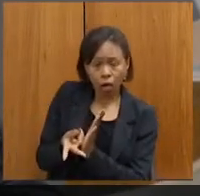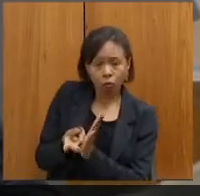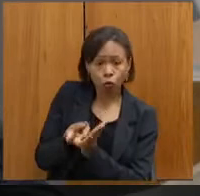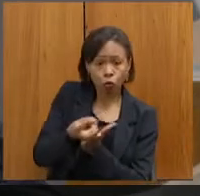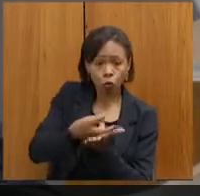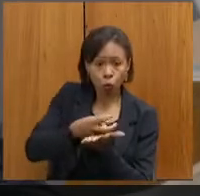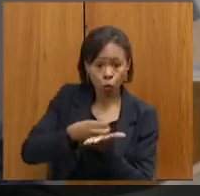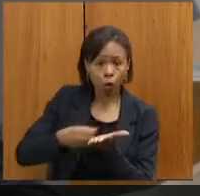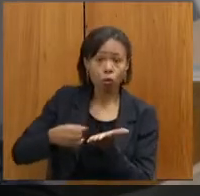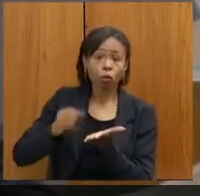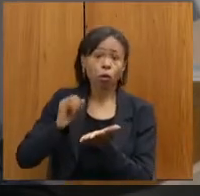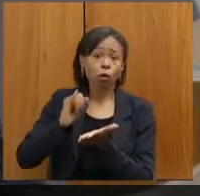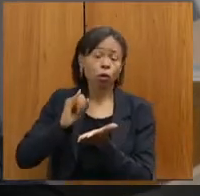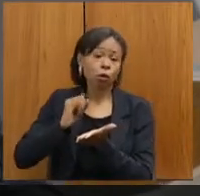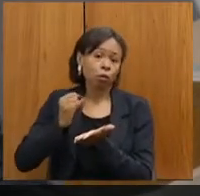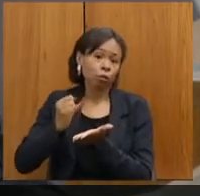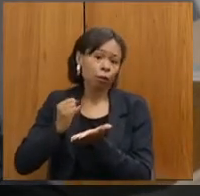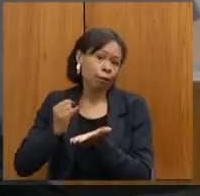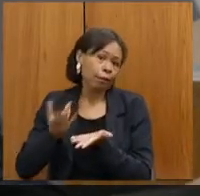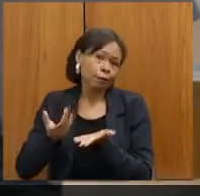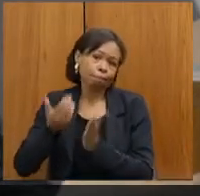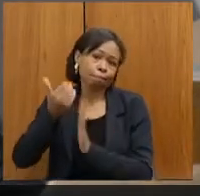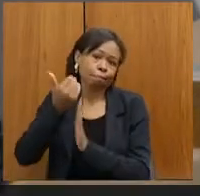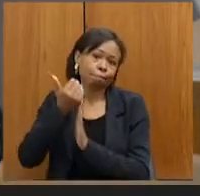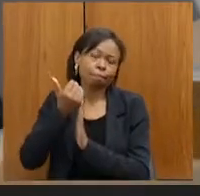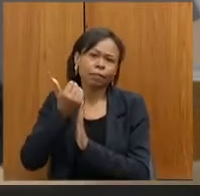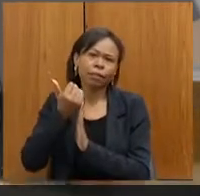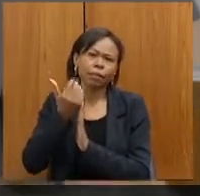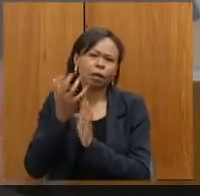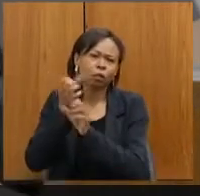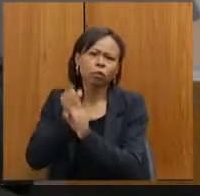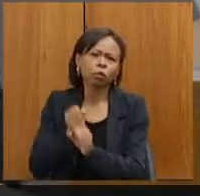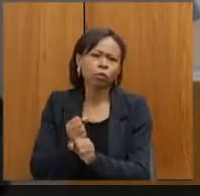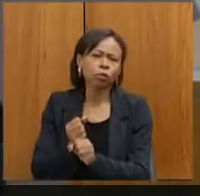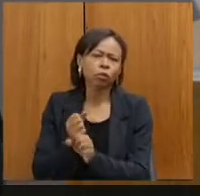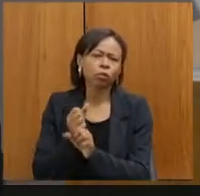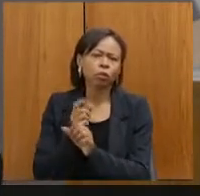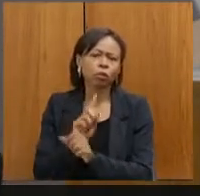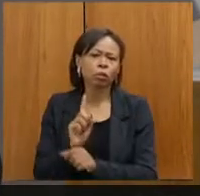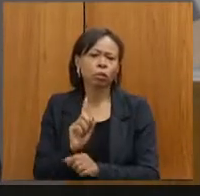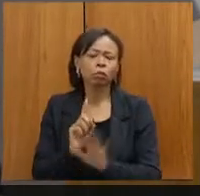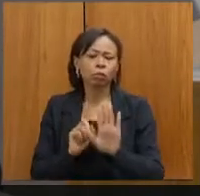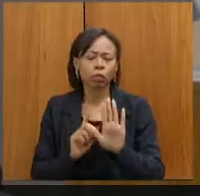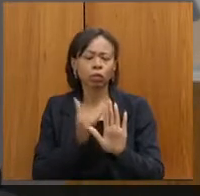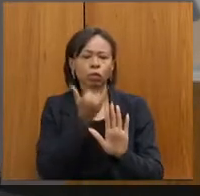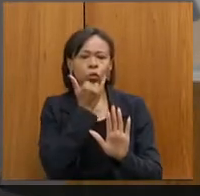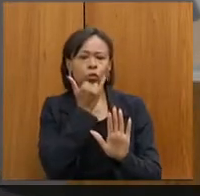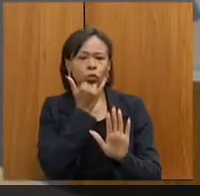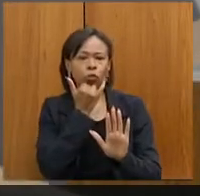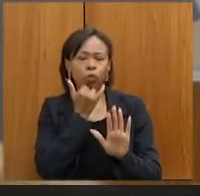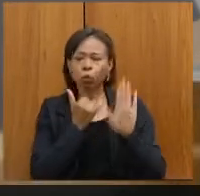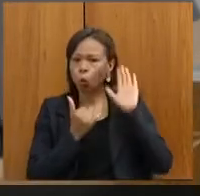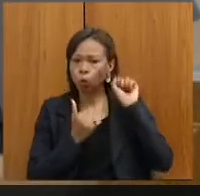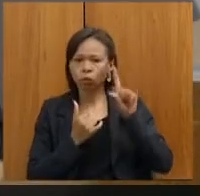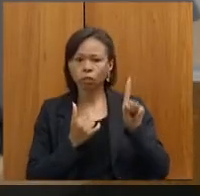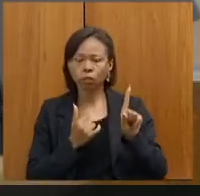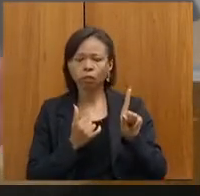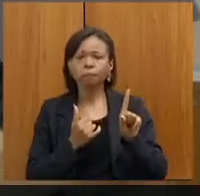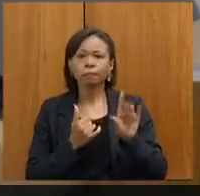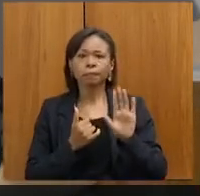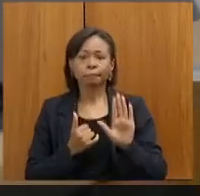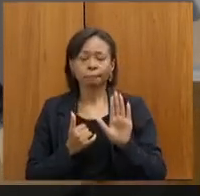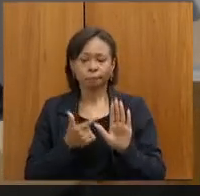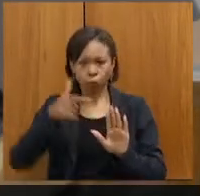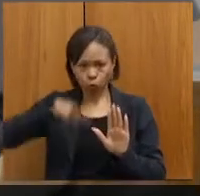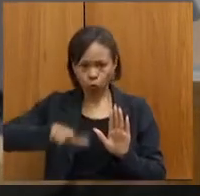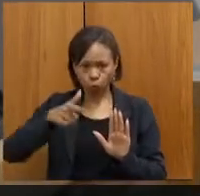não cumulativo Oi desculpa eu não ouvi Ok vou falar mais perto do microfone